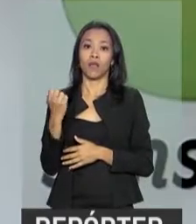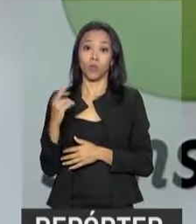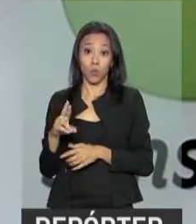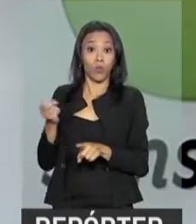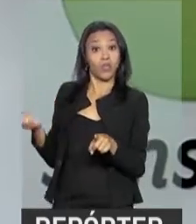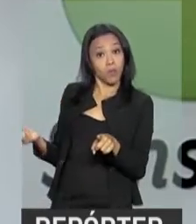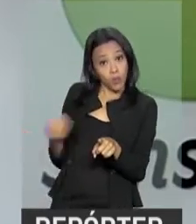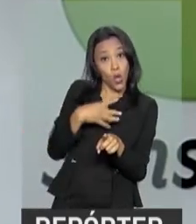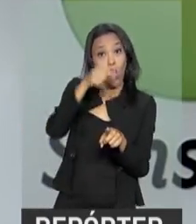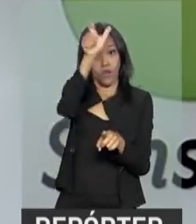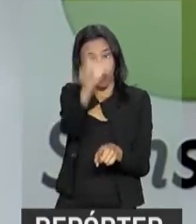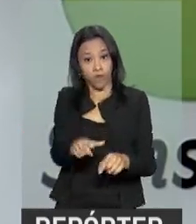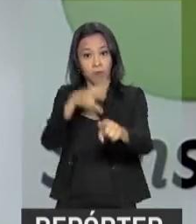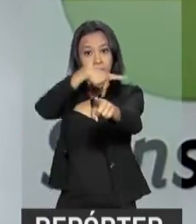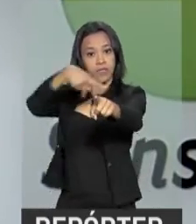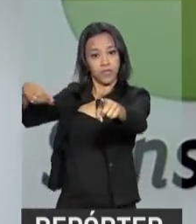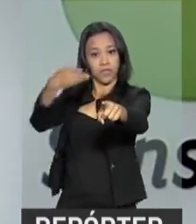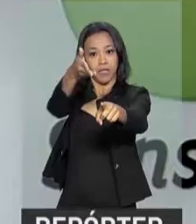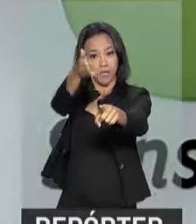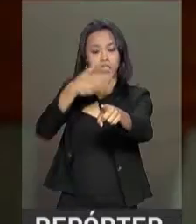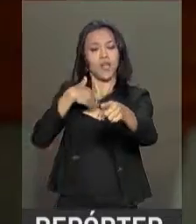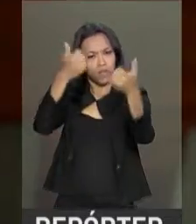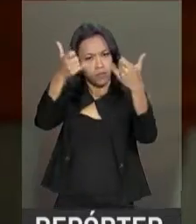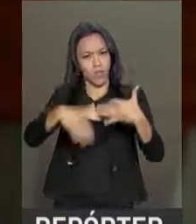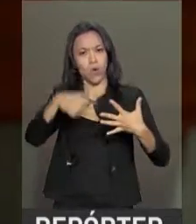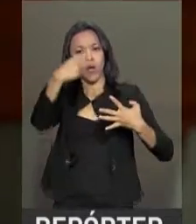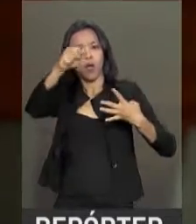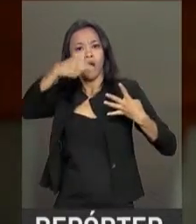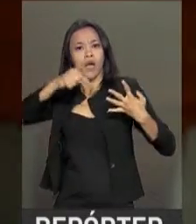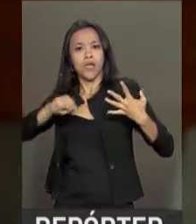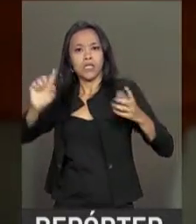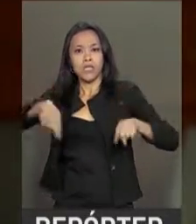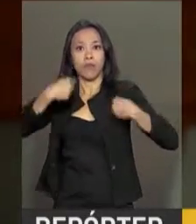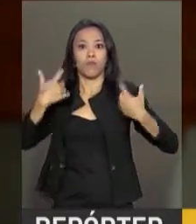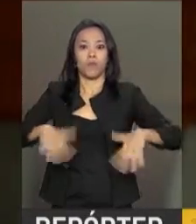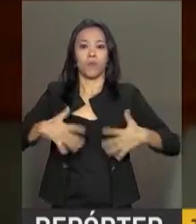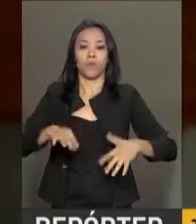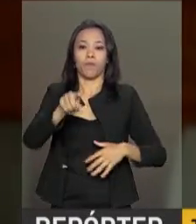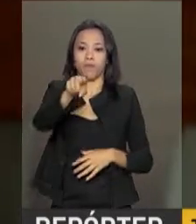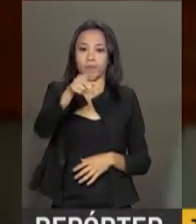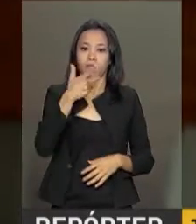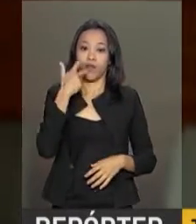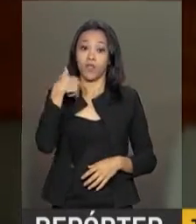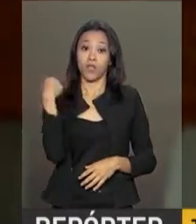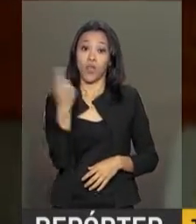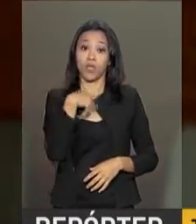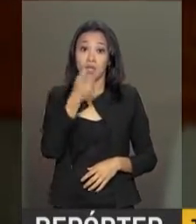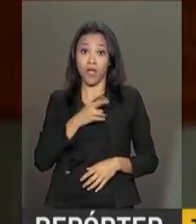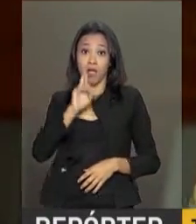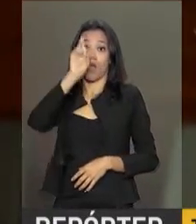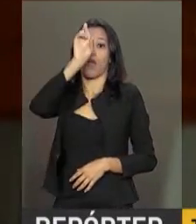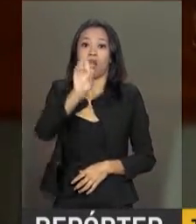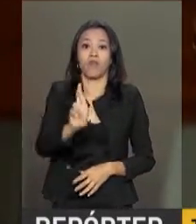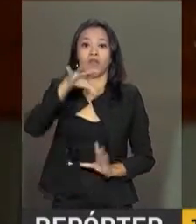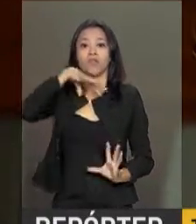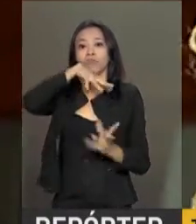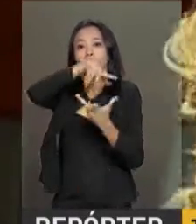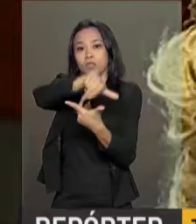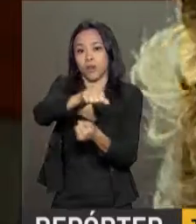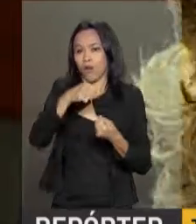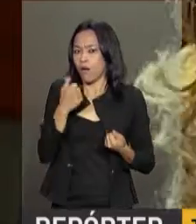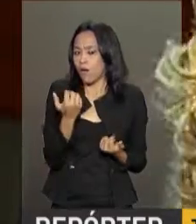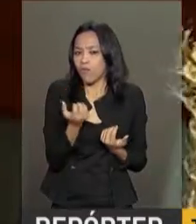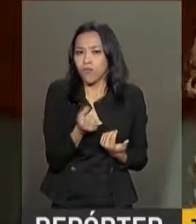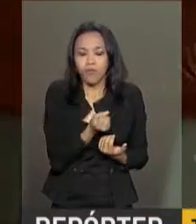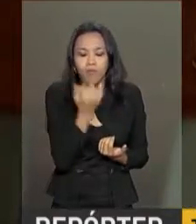posse ela destacou quais são os desafios nós somos referência a nível mundial o país com mais quantidade